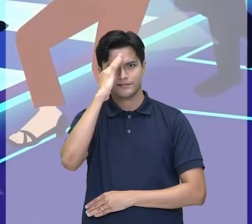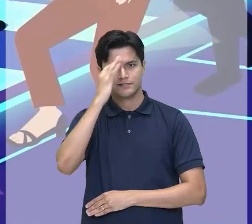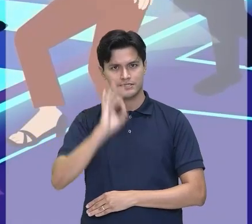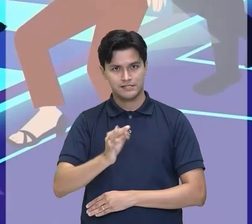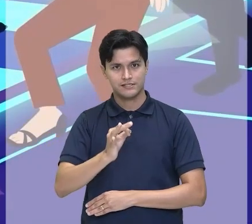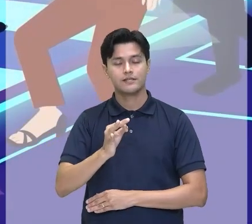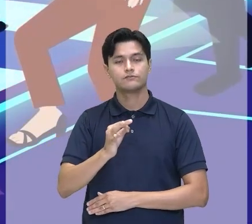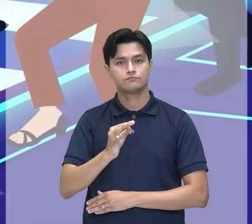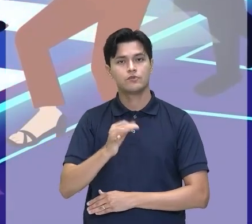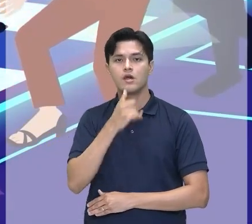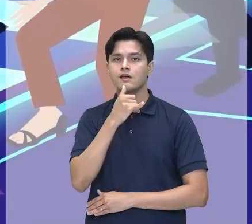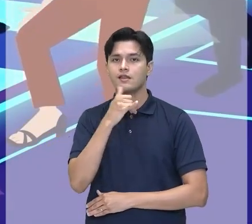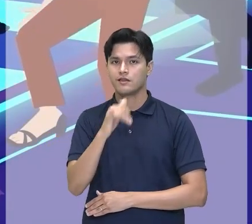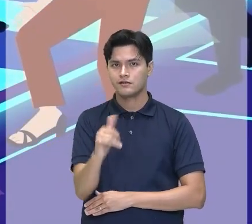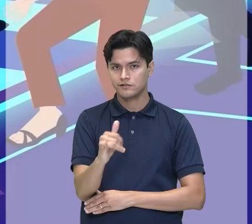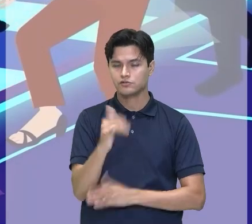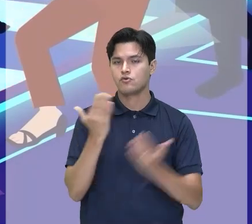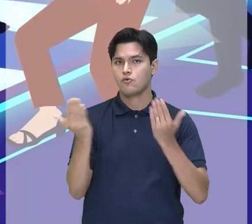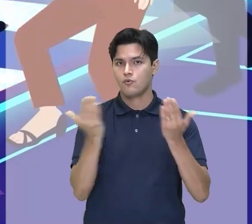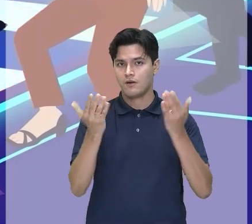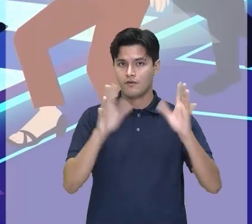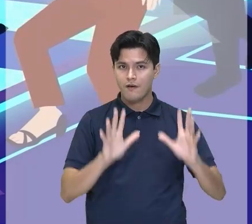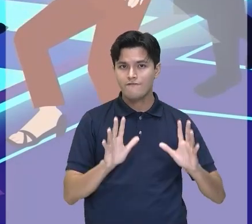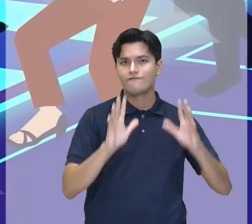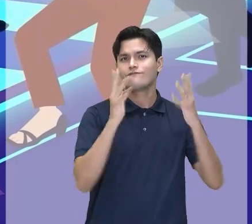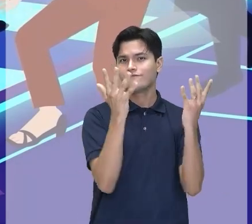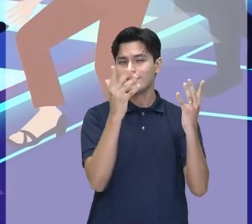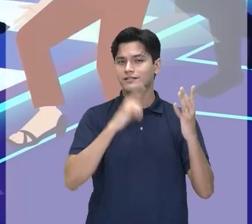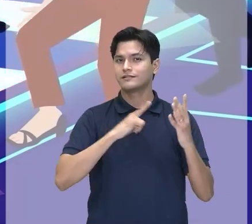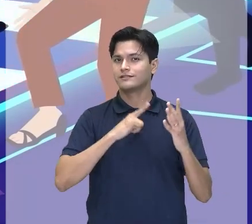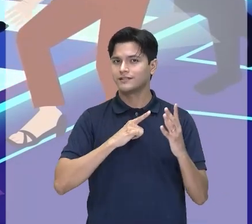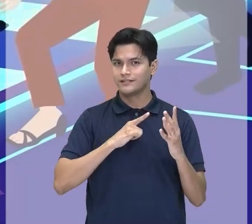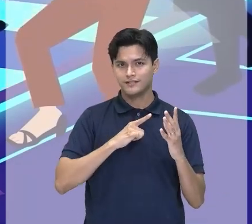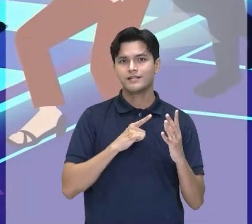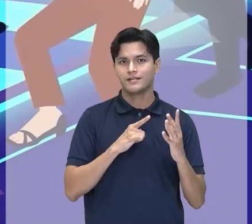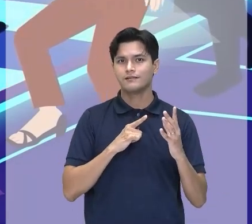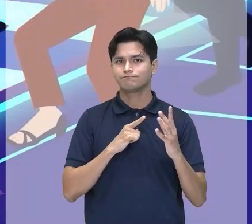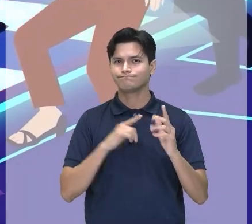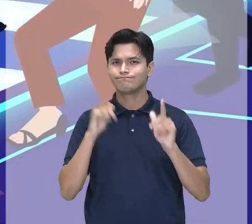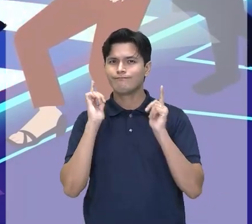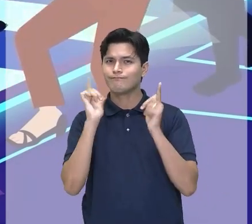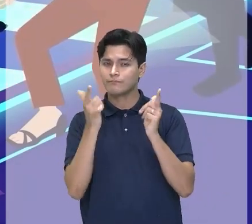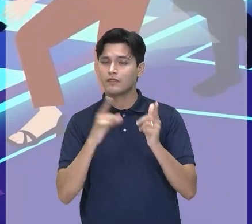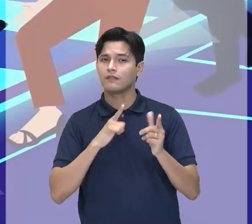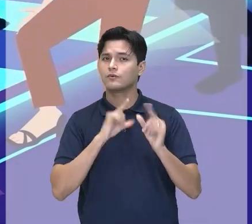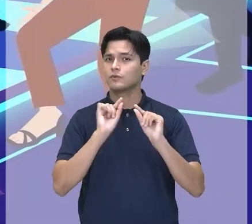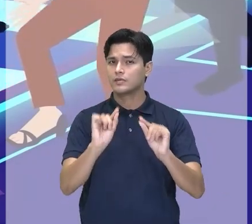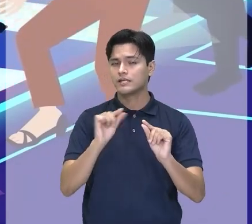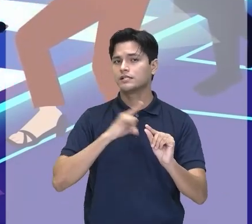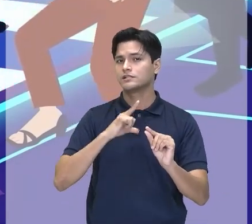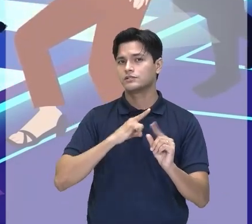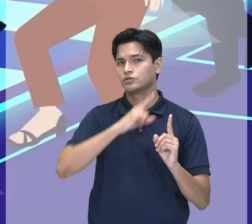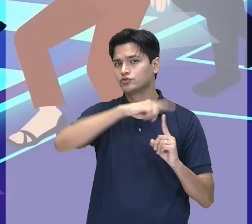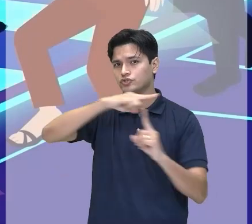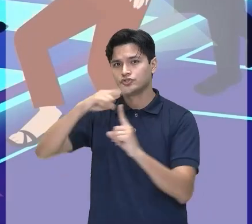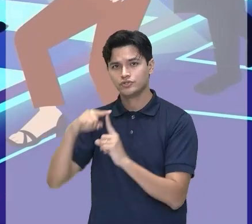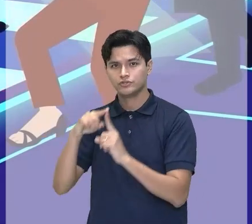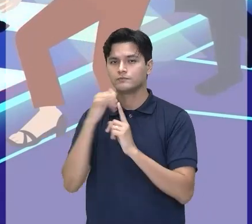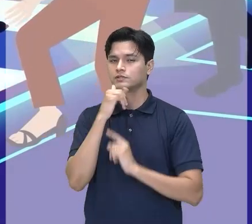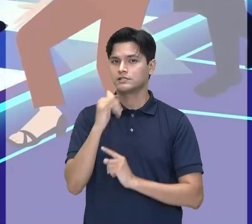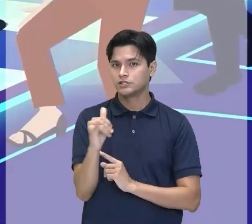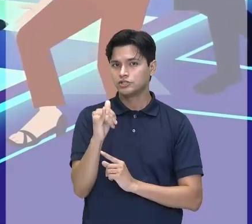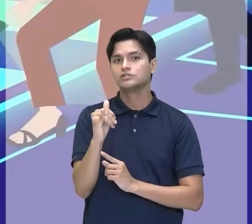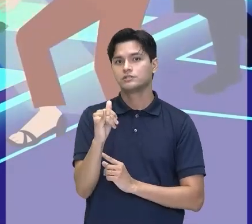A energia é como uma festa vibrante, cheia de vida, em que as formas de energia interagem e se